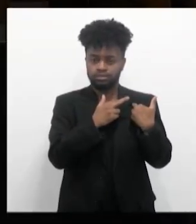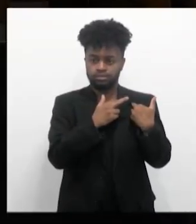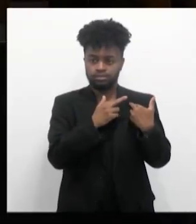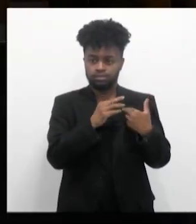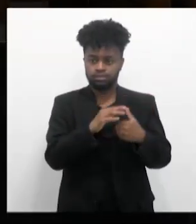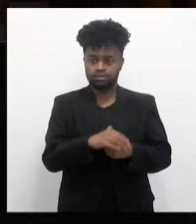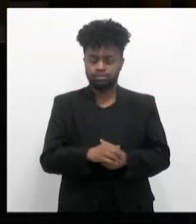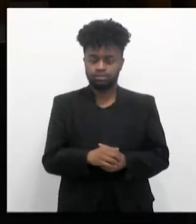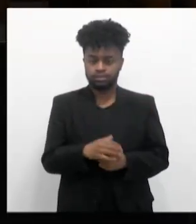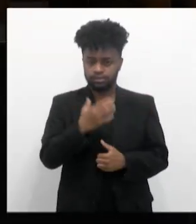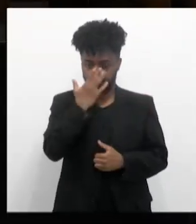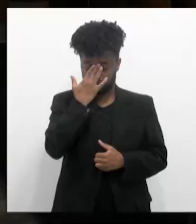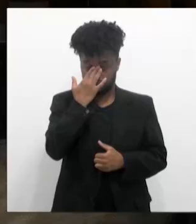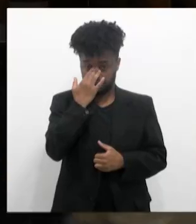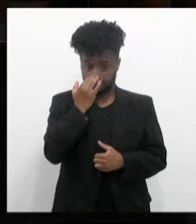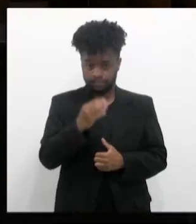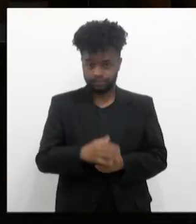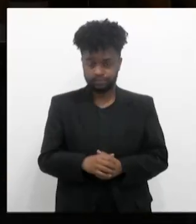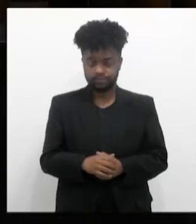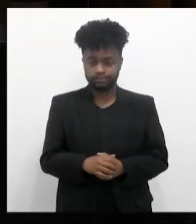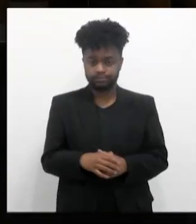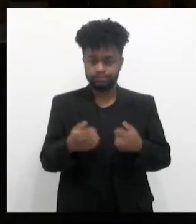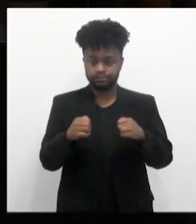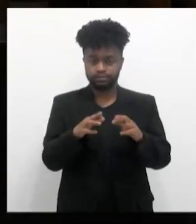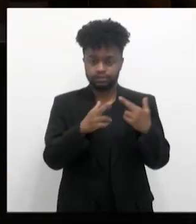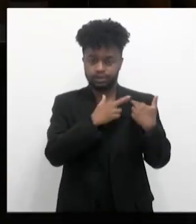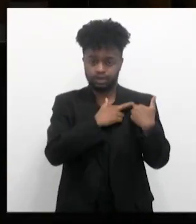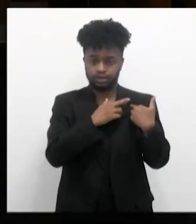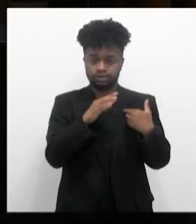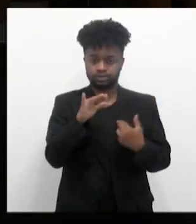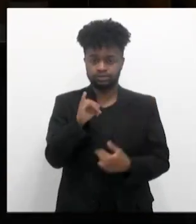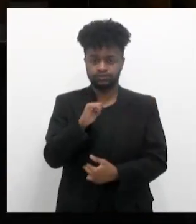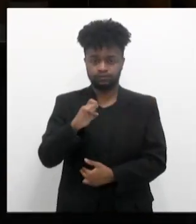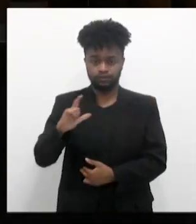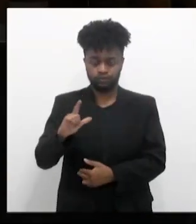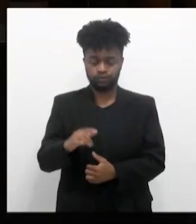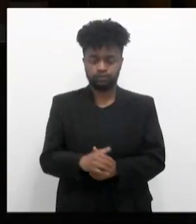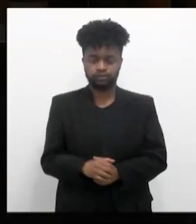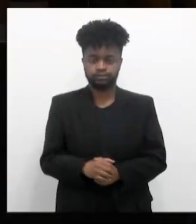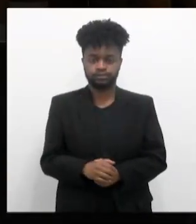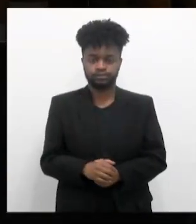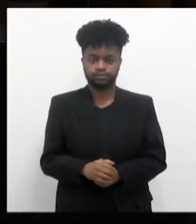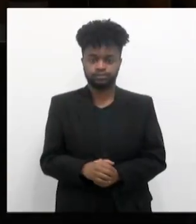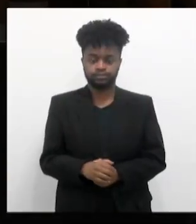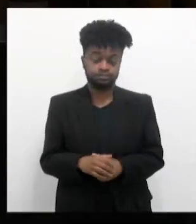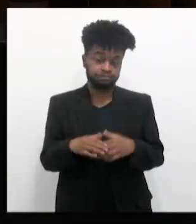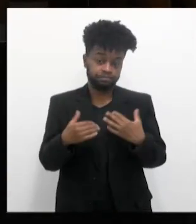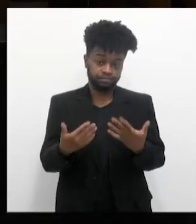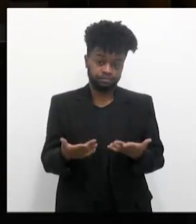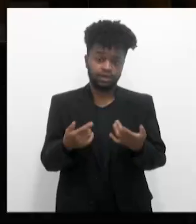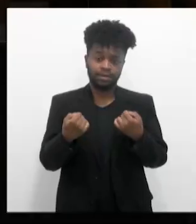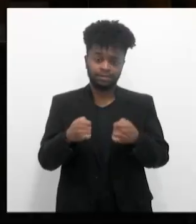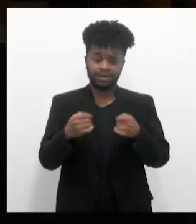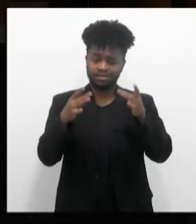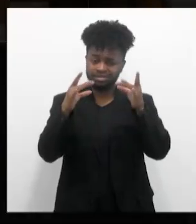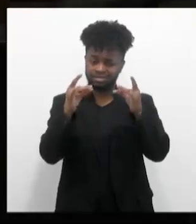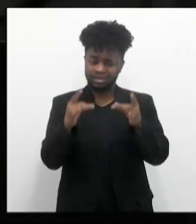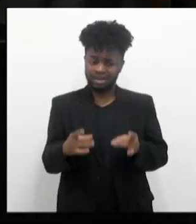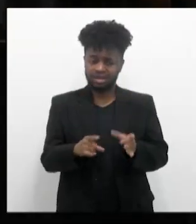civil, né? Então, teria que ser uma apuração